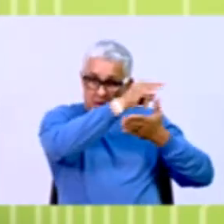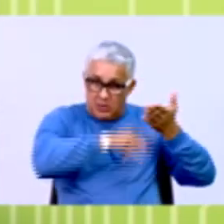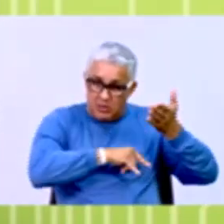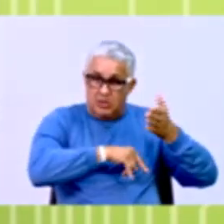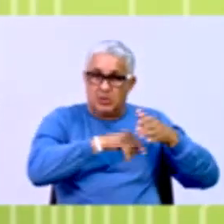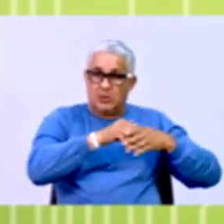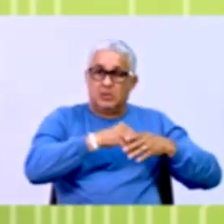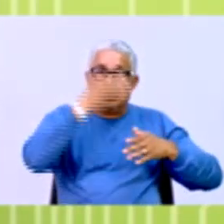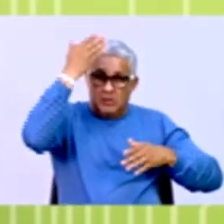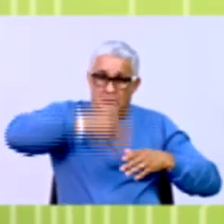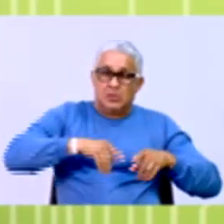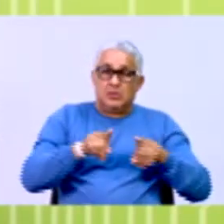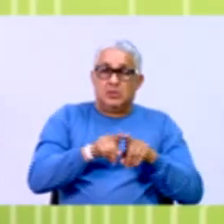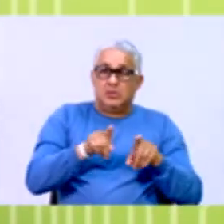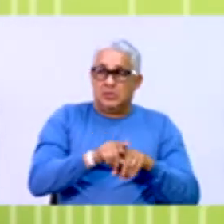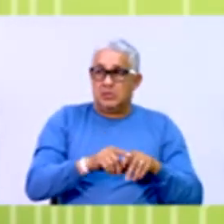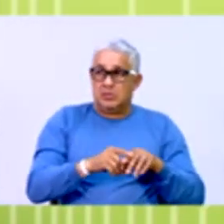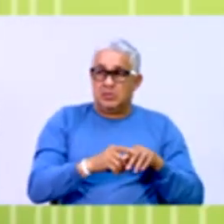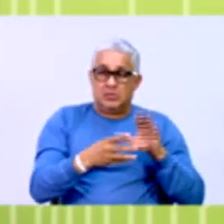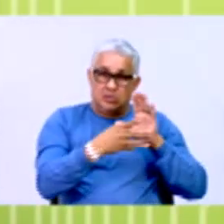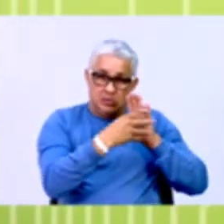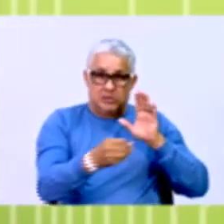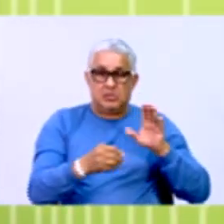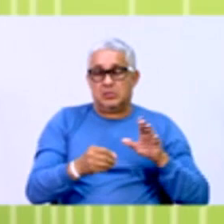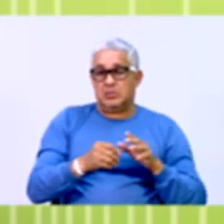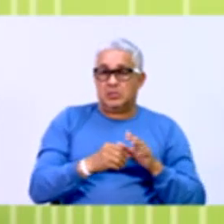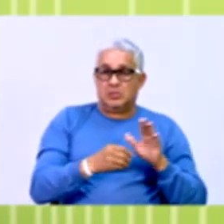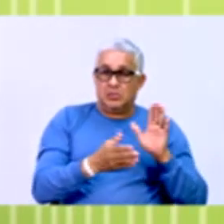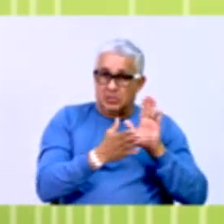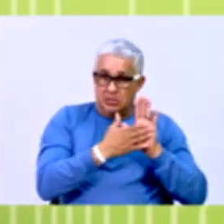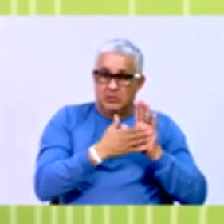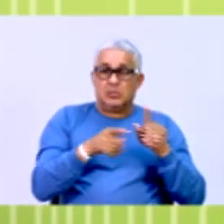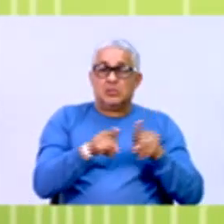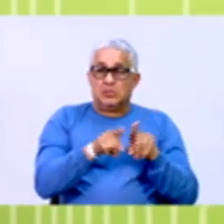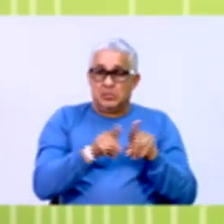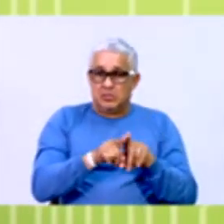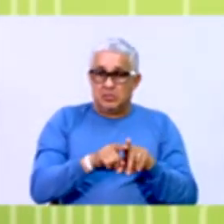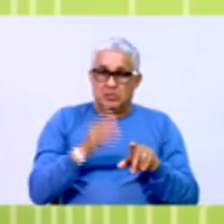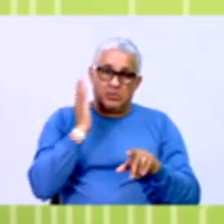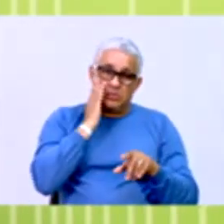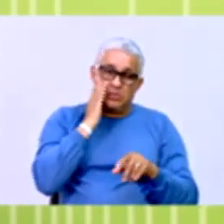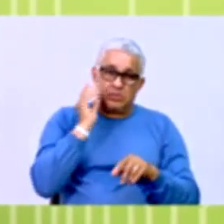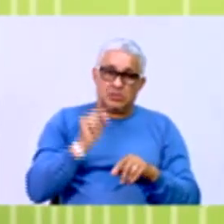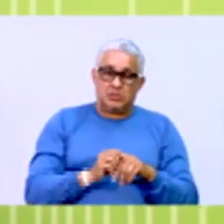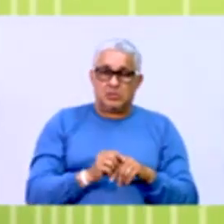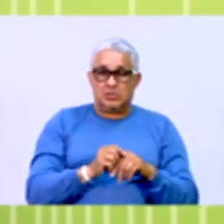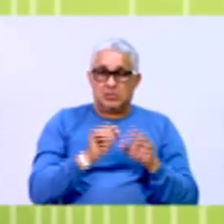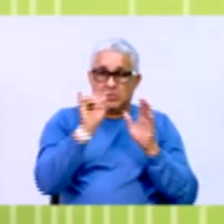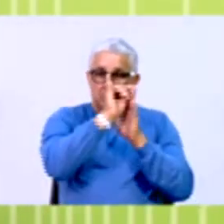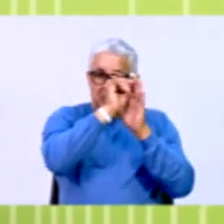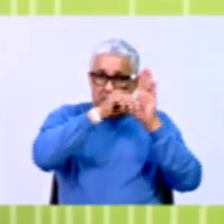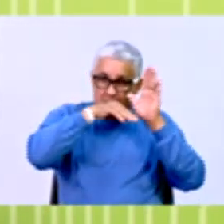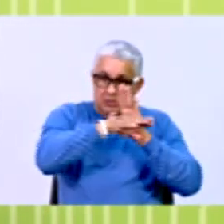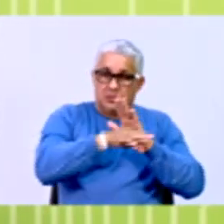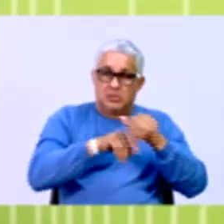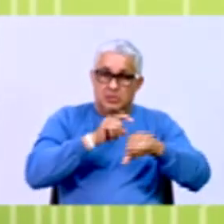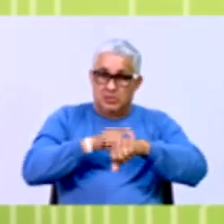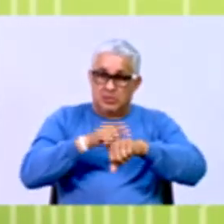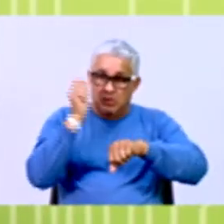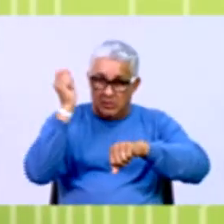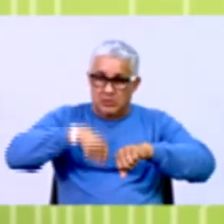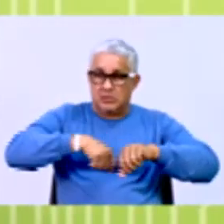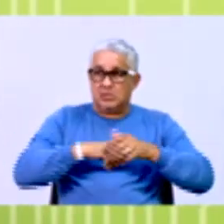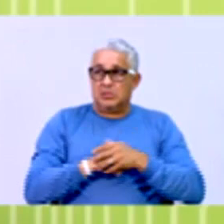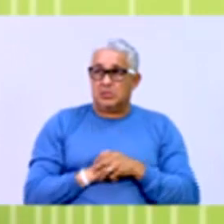serve como referência tanto para saber se as propostas foram implementadas em tempo hábil,